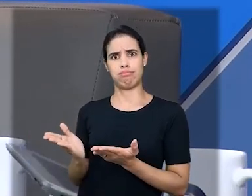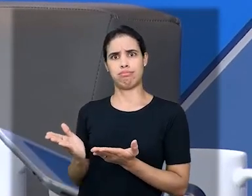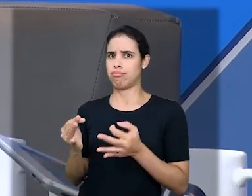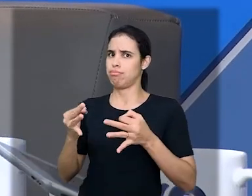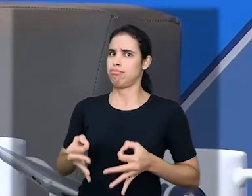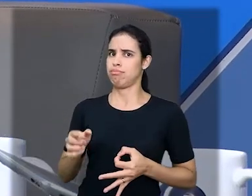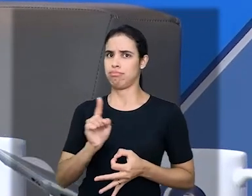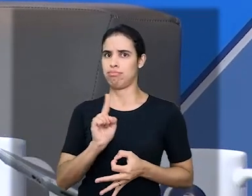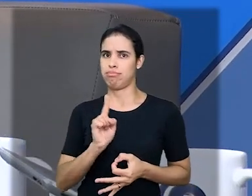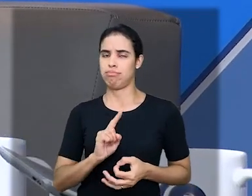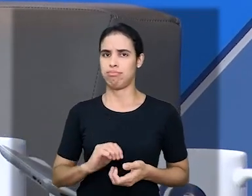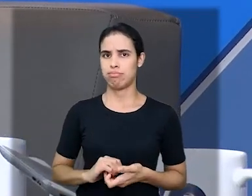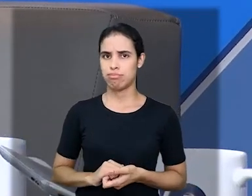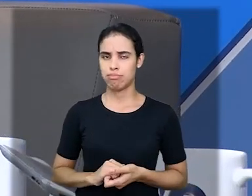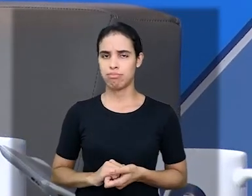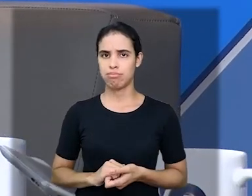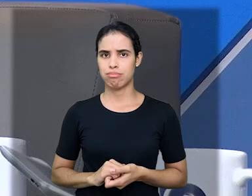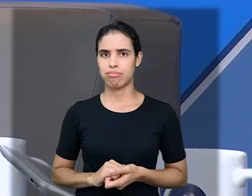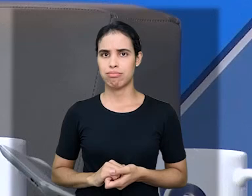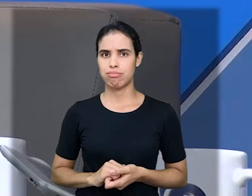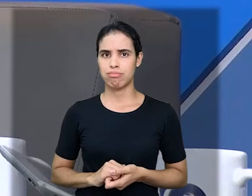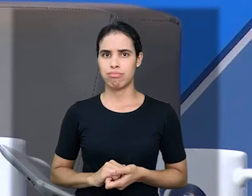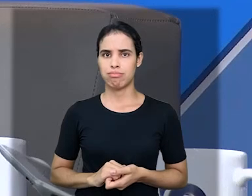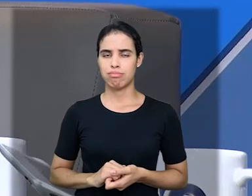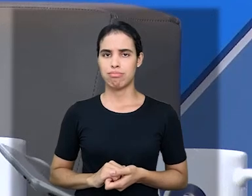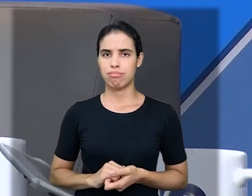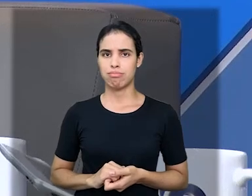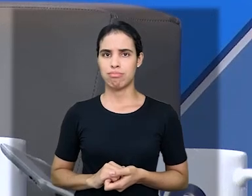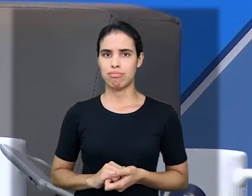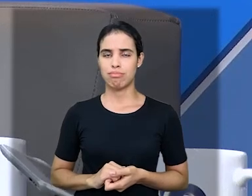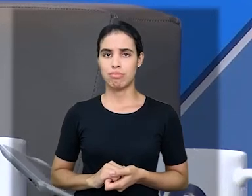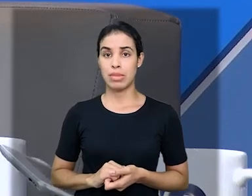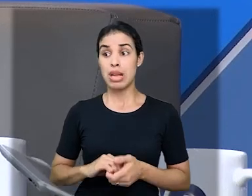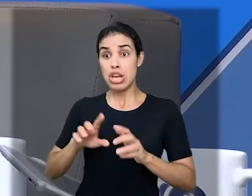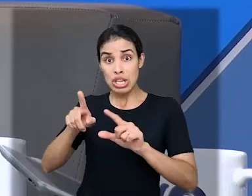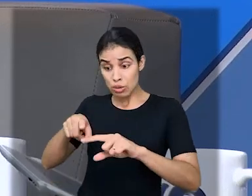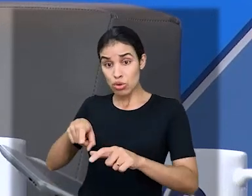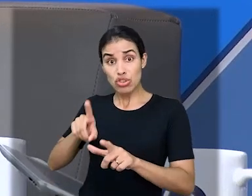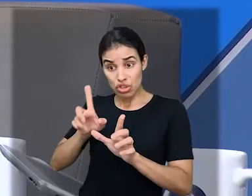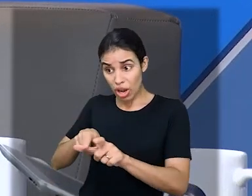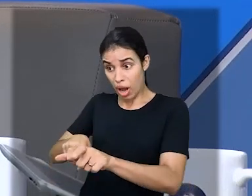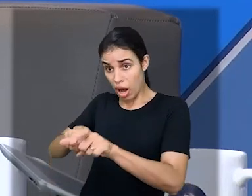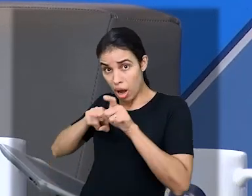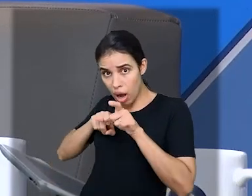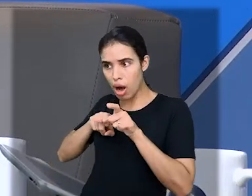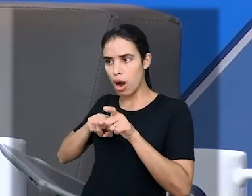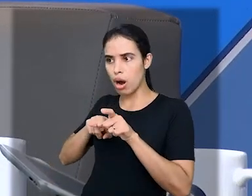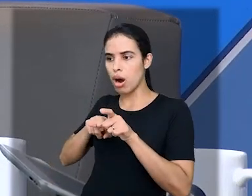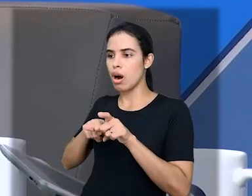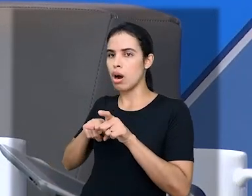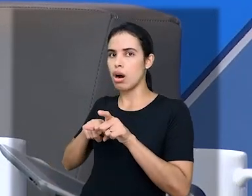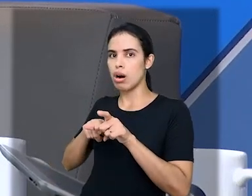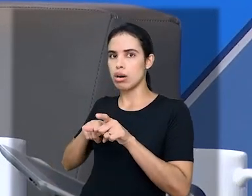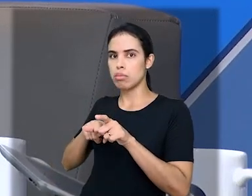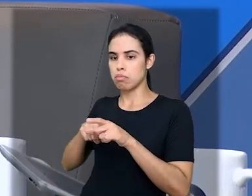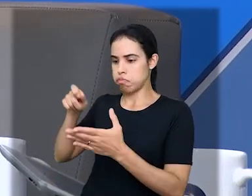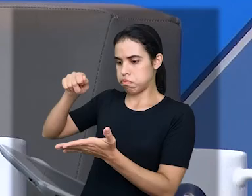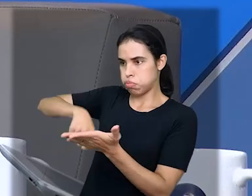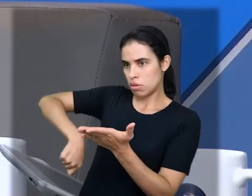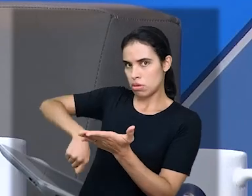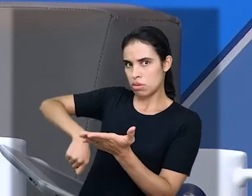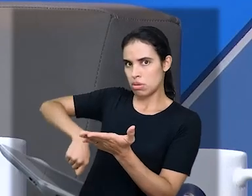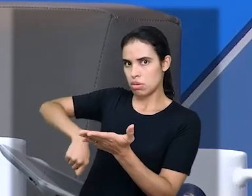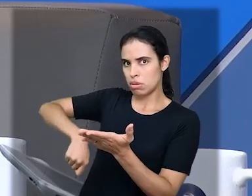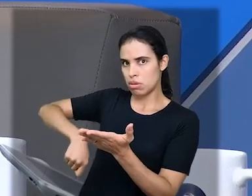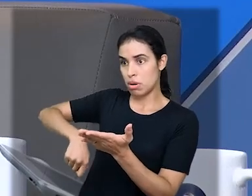justa causa por conta daquela falta. Então, aí já fugiu da unicidade da pena. Se ele já recebeu uma advertência, uma suspensão disciplinar por